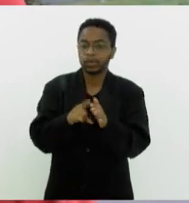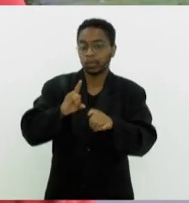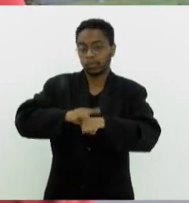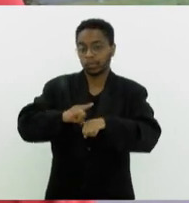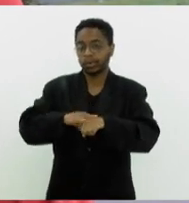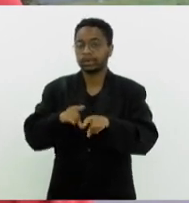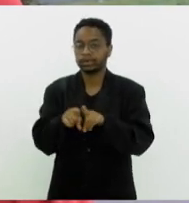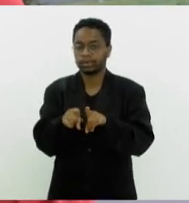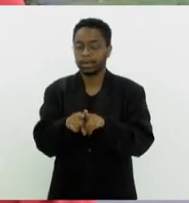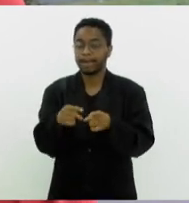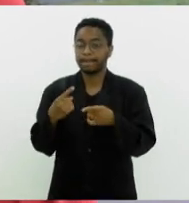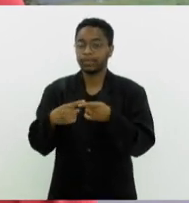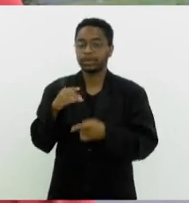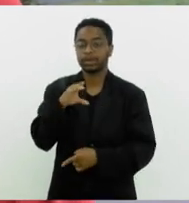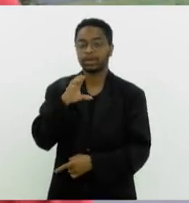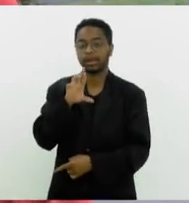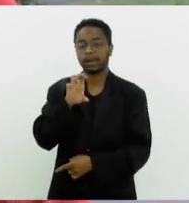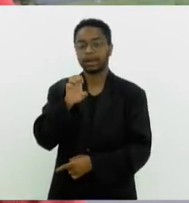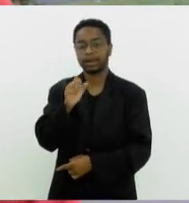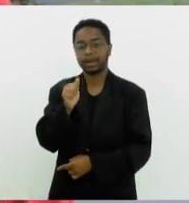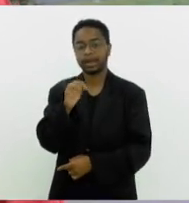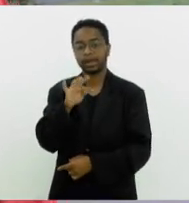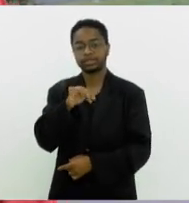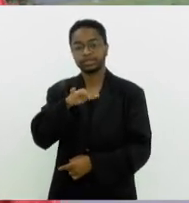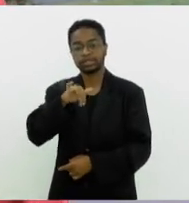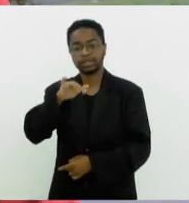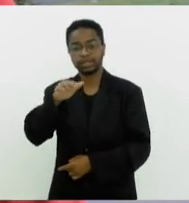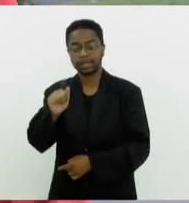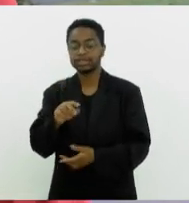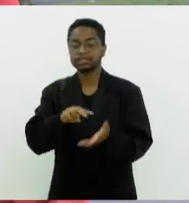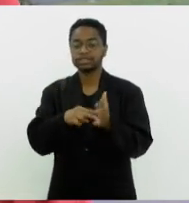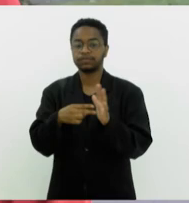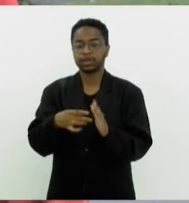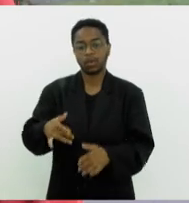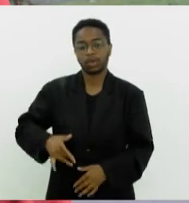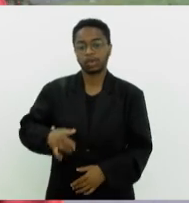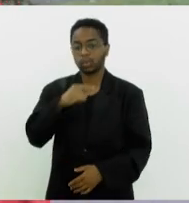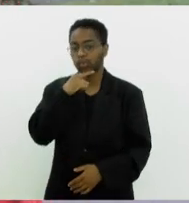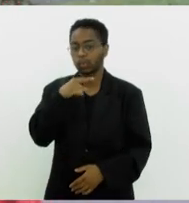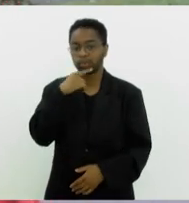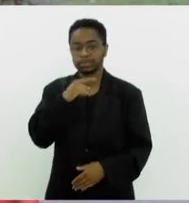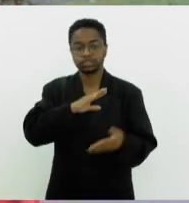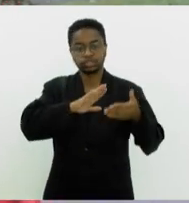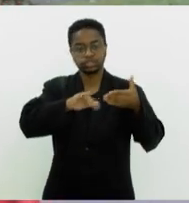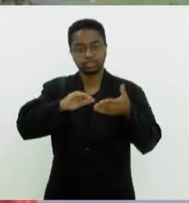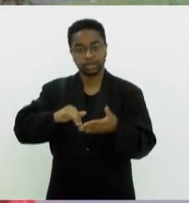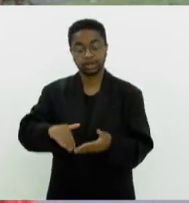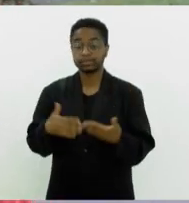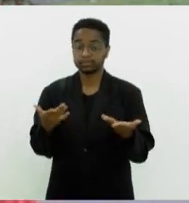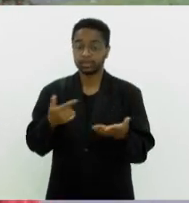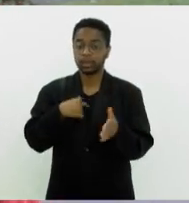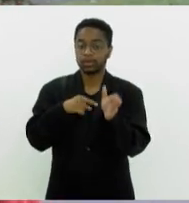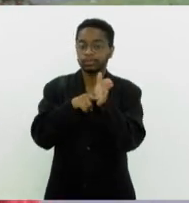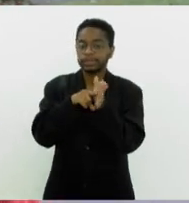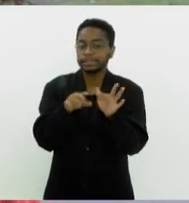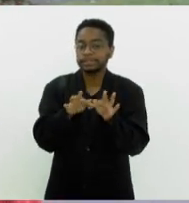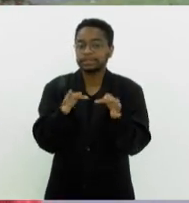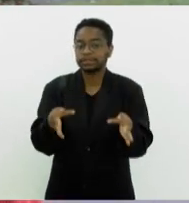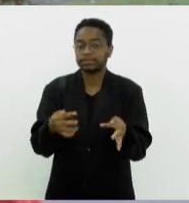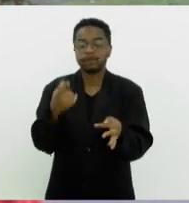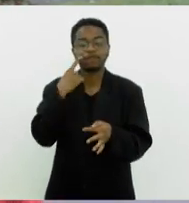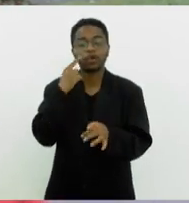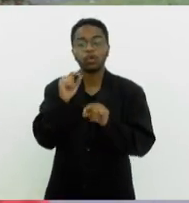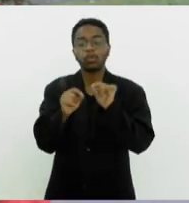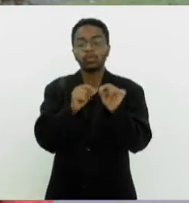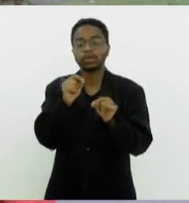está sendo não tirado pelo filtro do rim. E aí eu faço o exame de urina simples para olhar o que eu estou